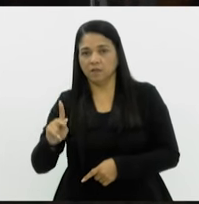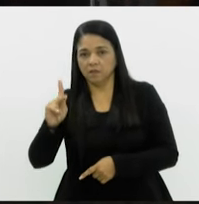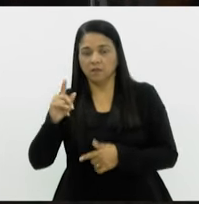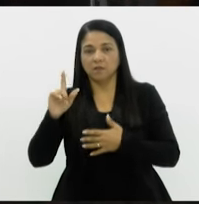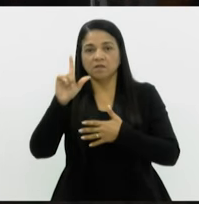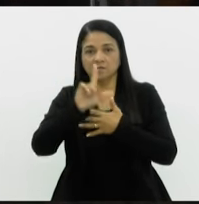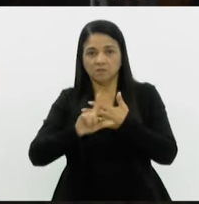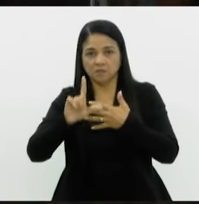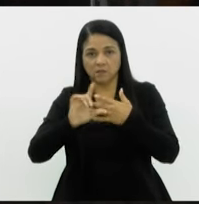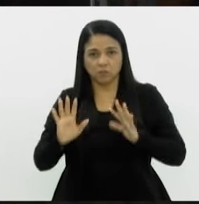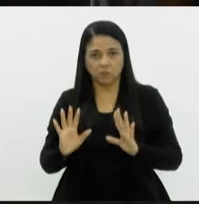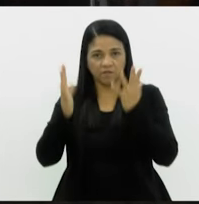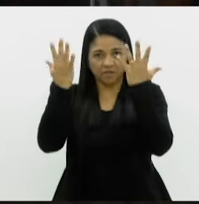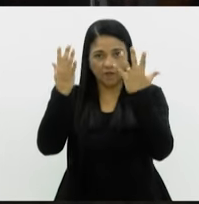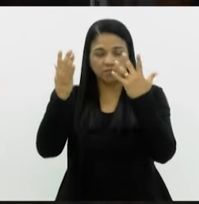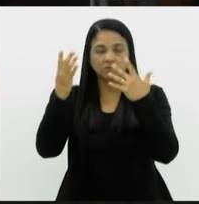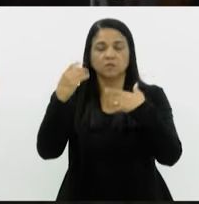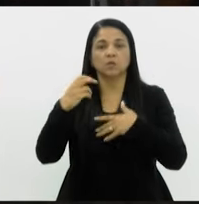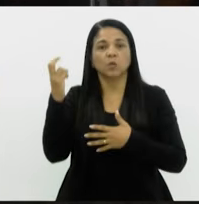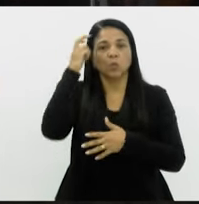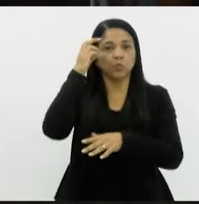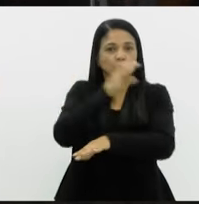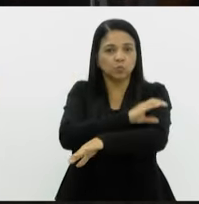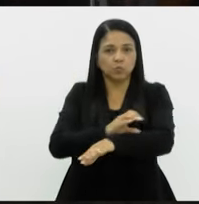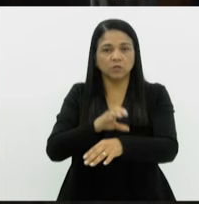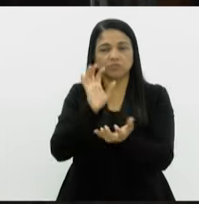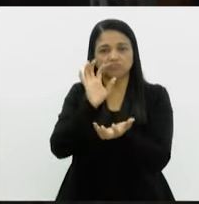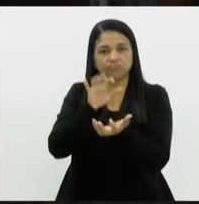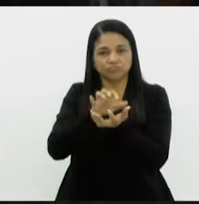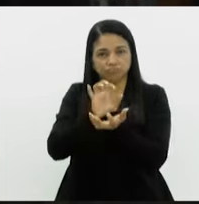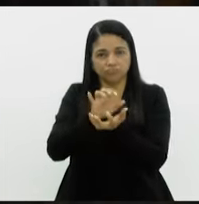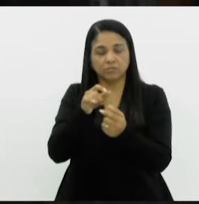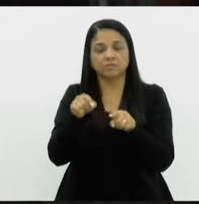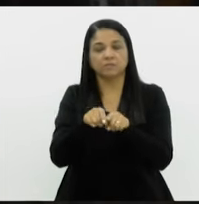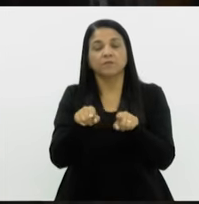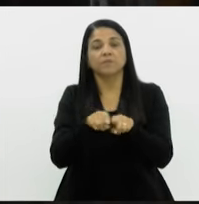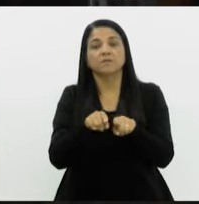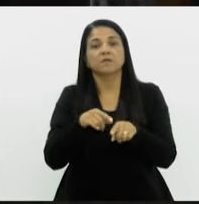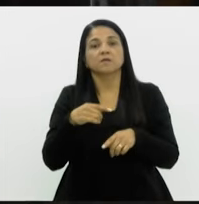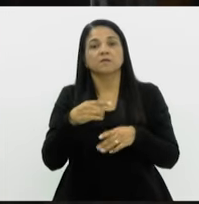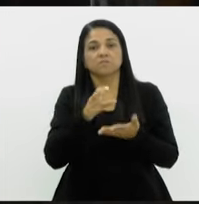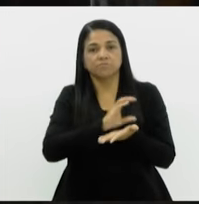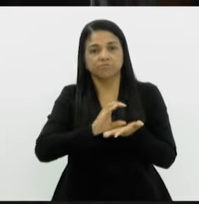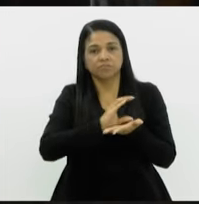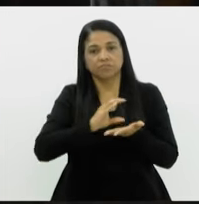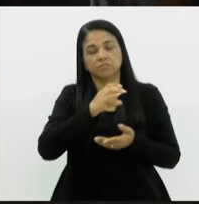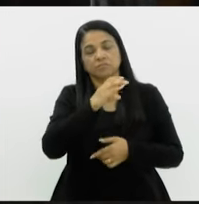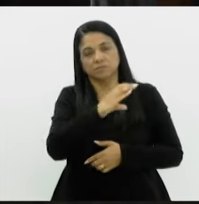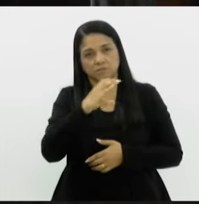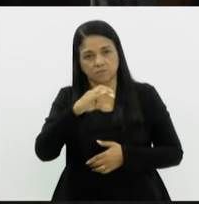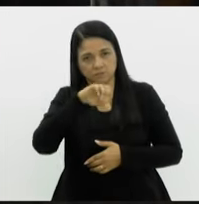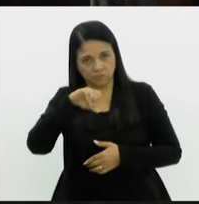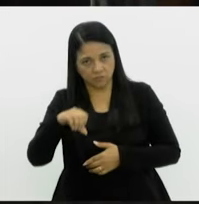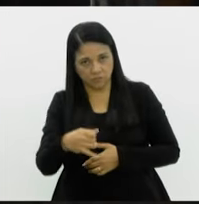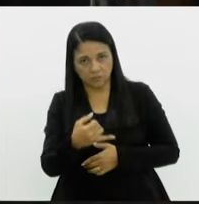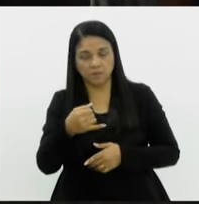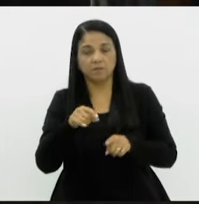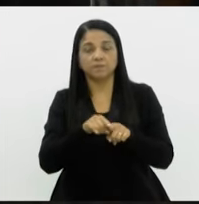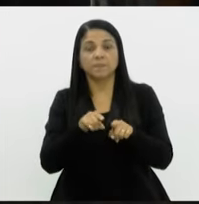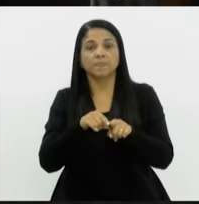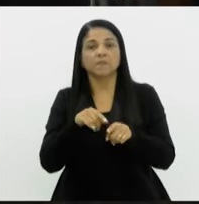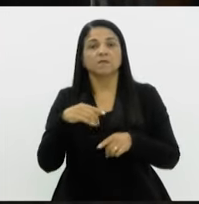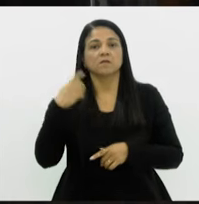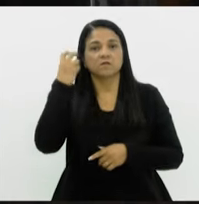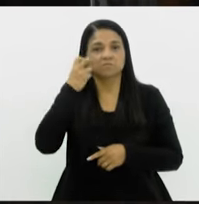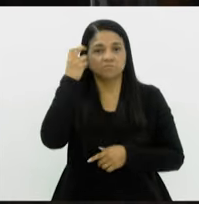e Cultura de Rio das Ostras. Parecer das comissões de Constituição e Justiça pela constitucionalidade. Relatora, deputada Verônica